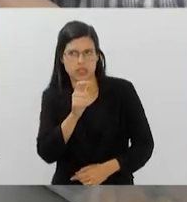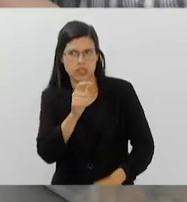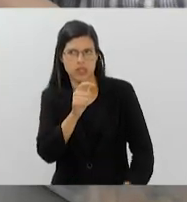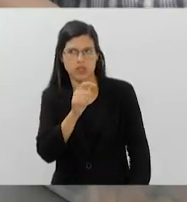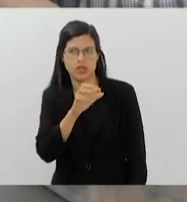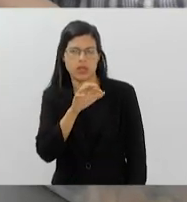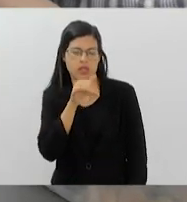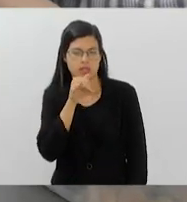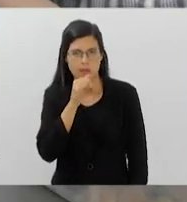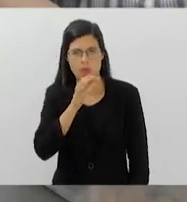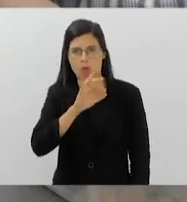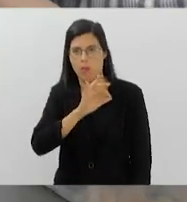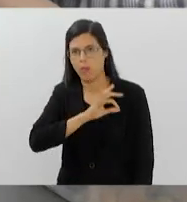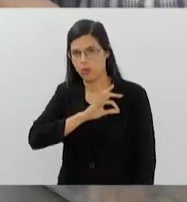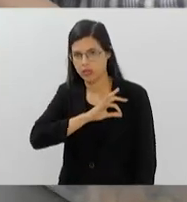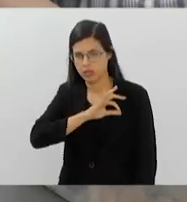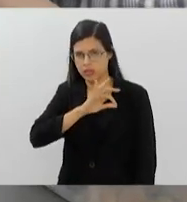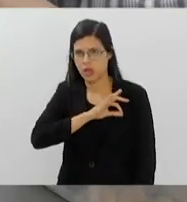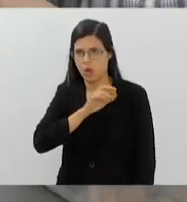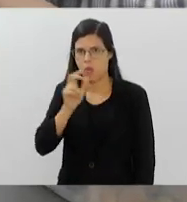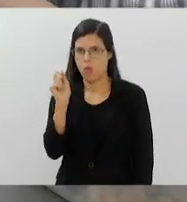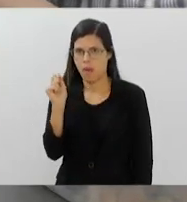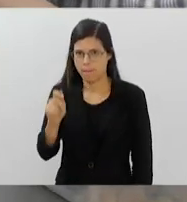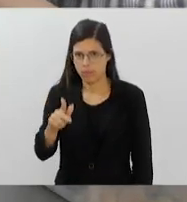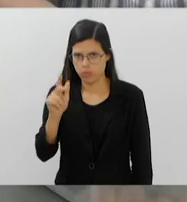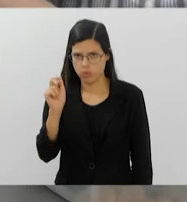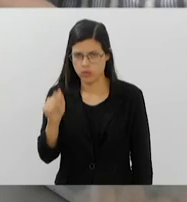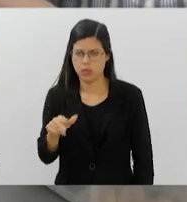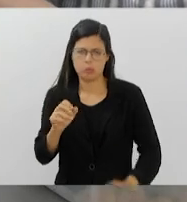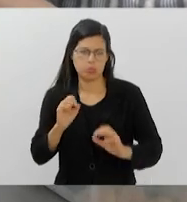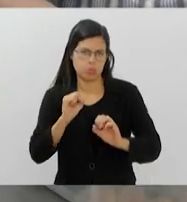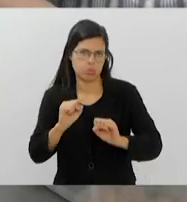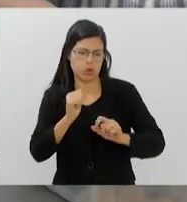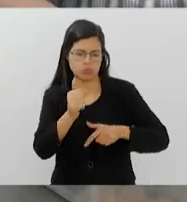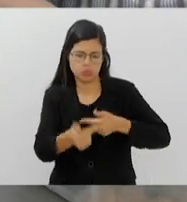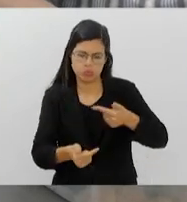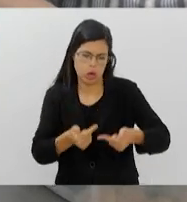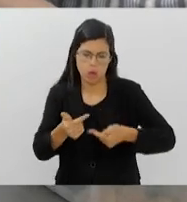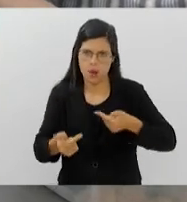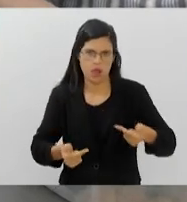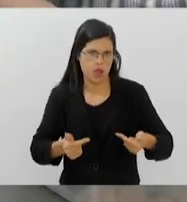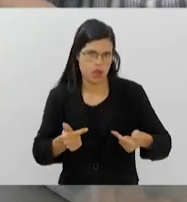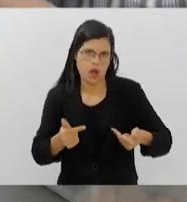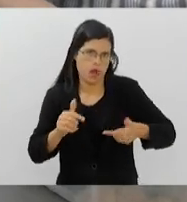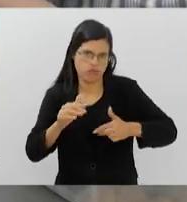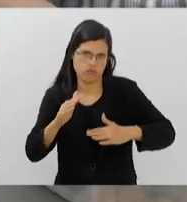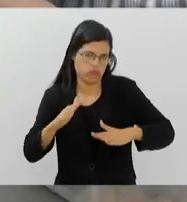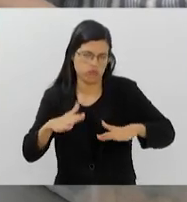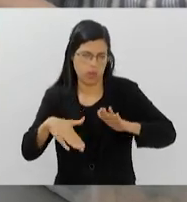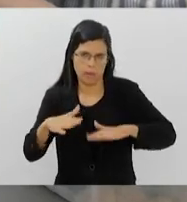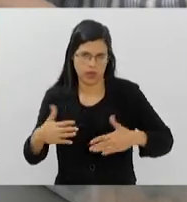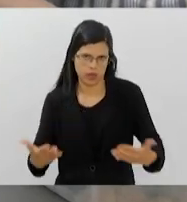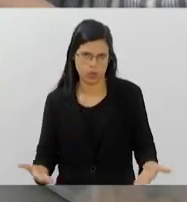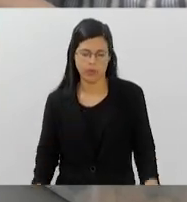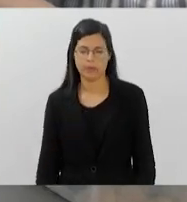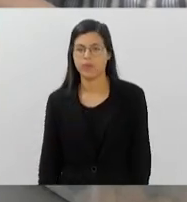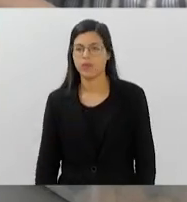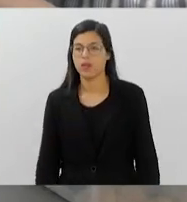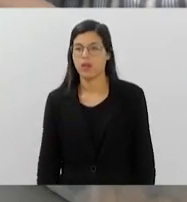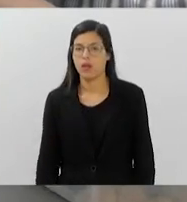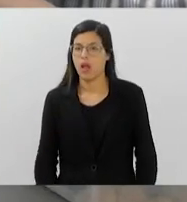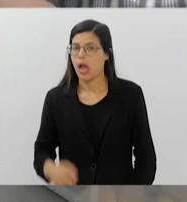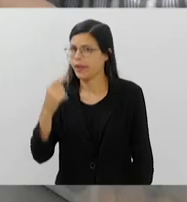se aposenta poder trabalhar em determinadas circunstâncias. Então, eu acho que a ideia não é